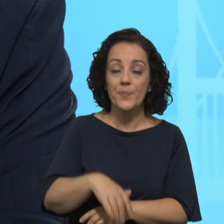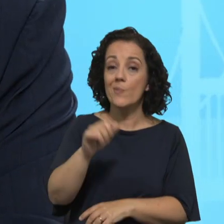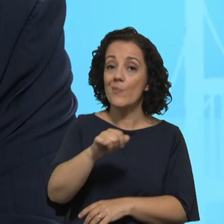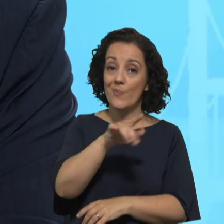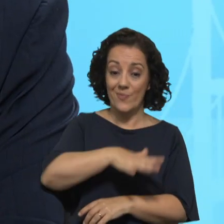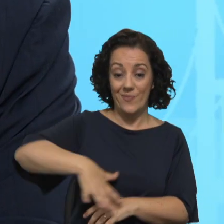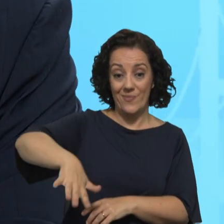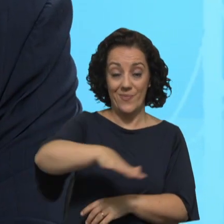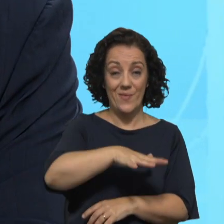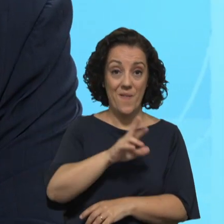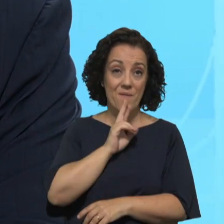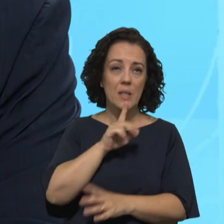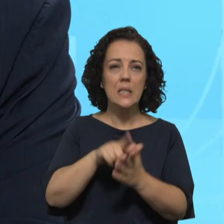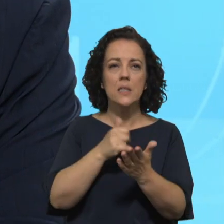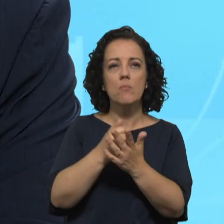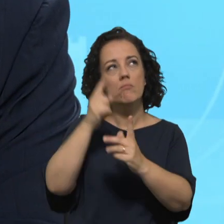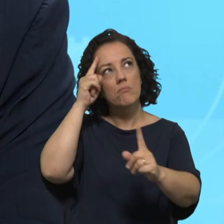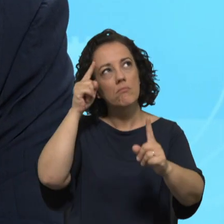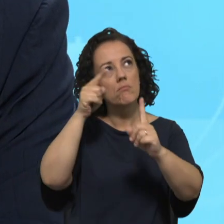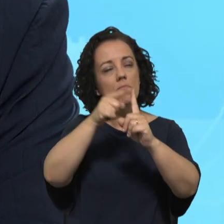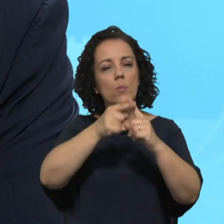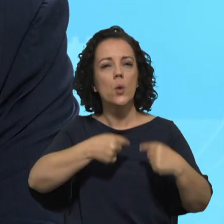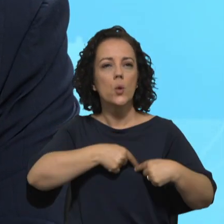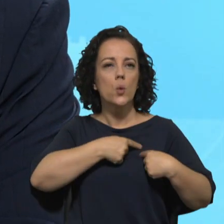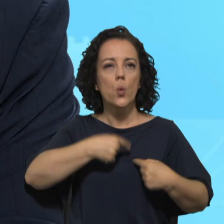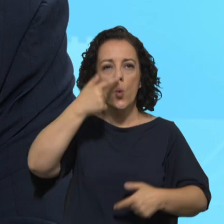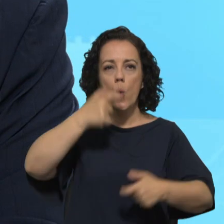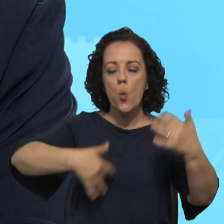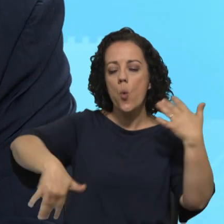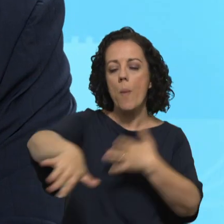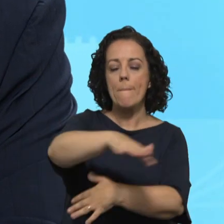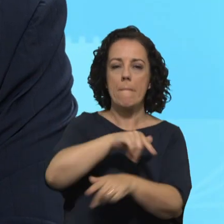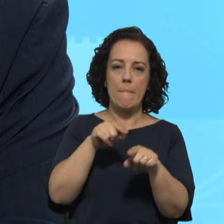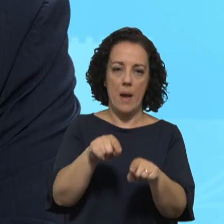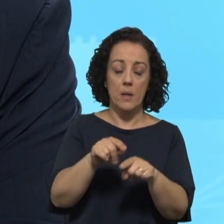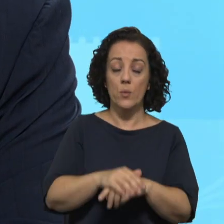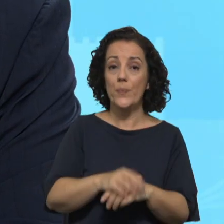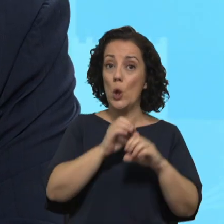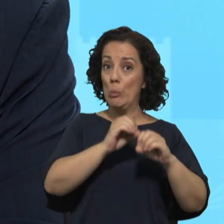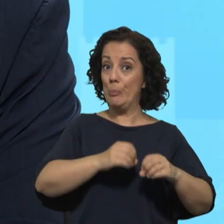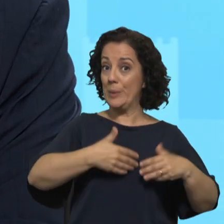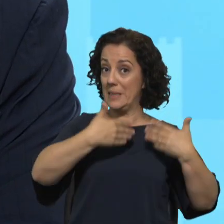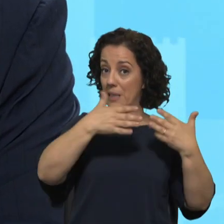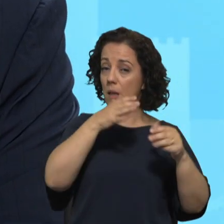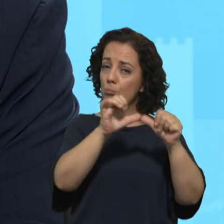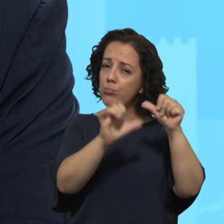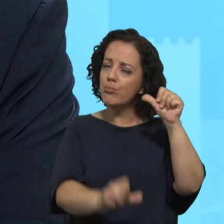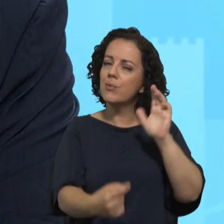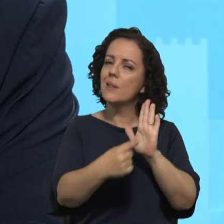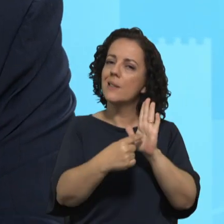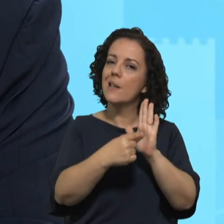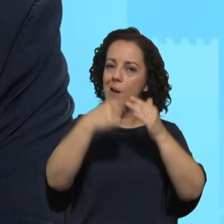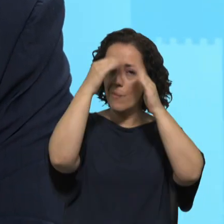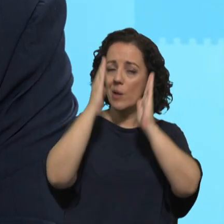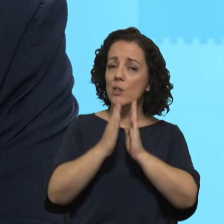humanidade. Aliás, desde o princípio, a mensagem de Nossa Senhora é uma mensagem de preocupação com o bem